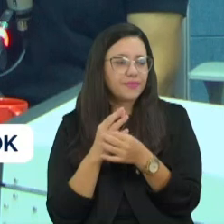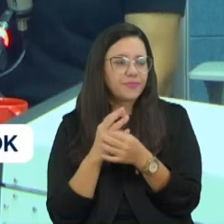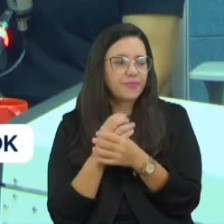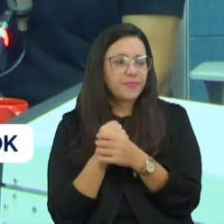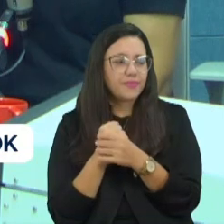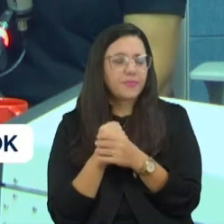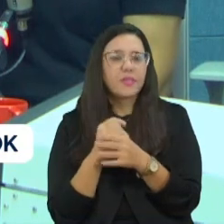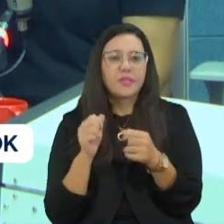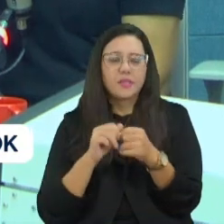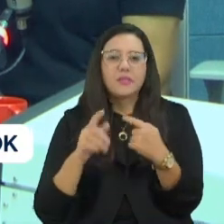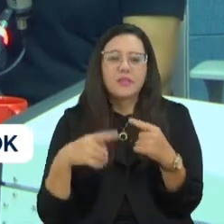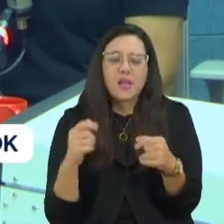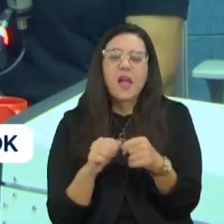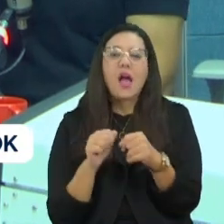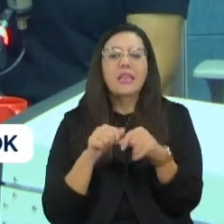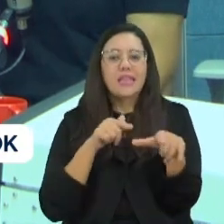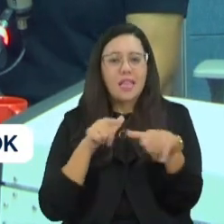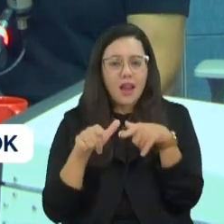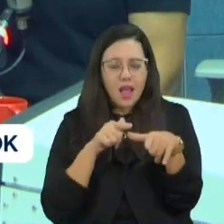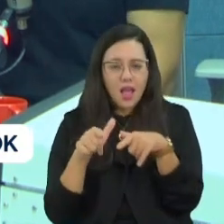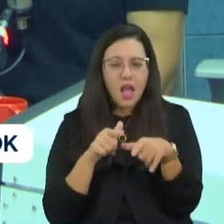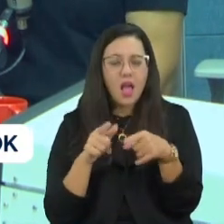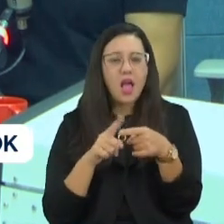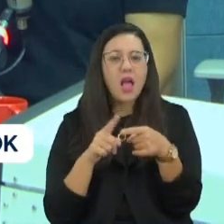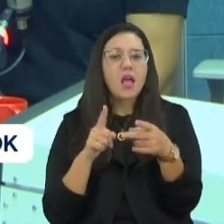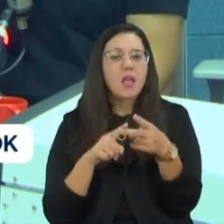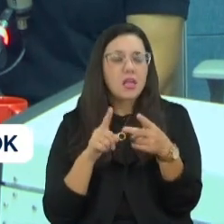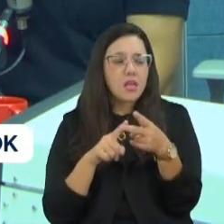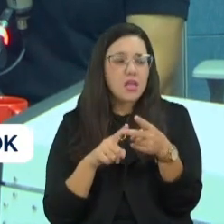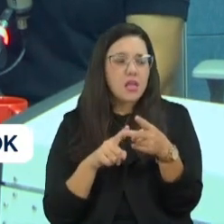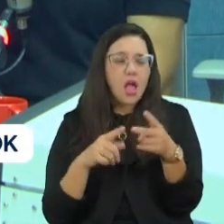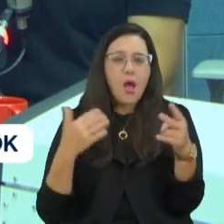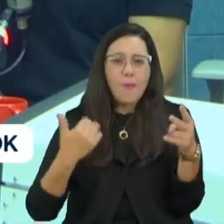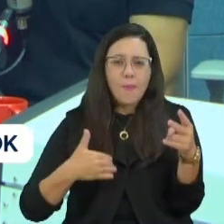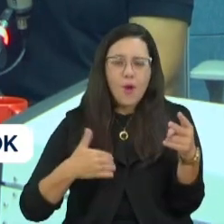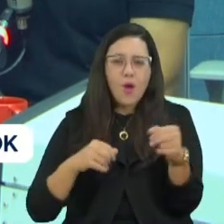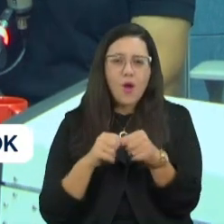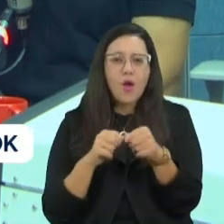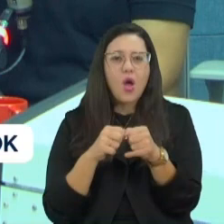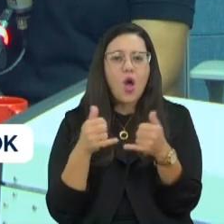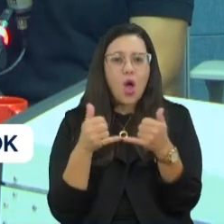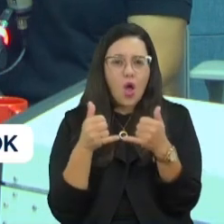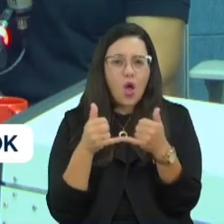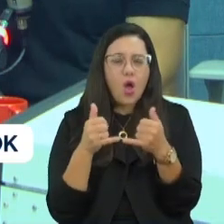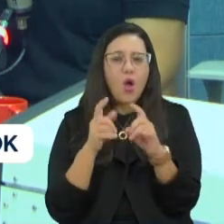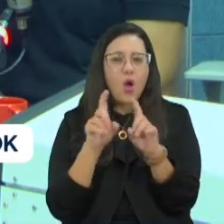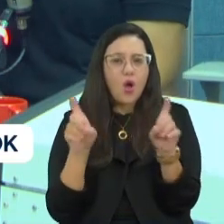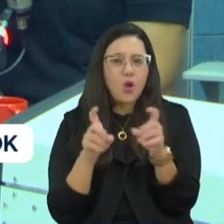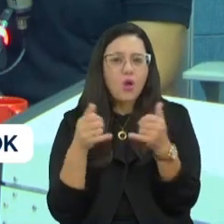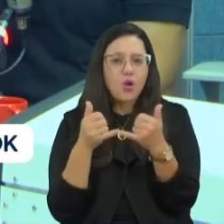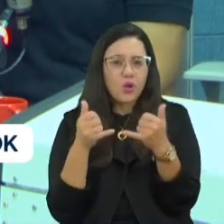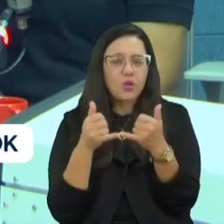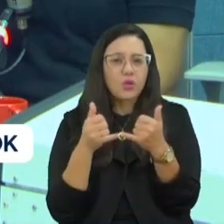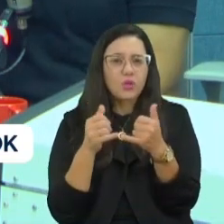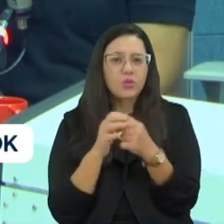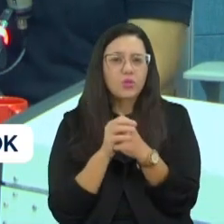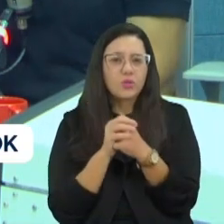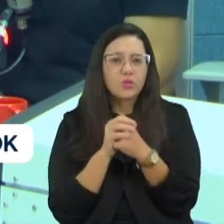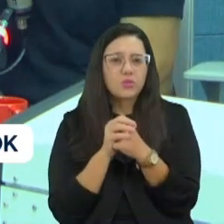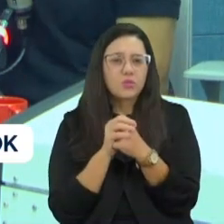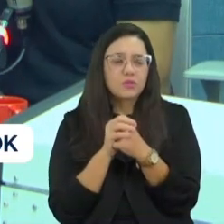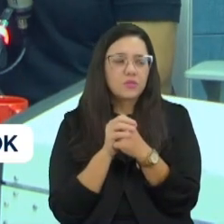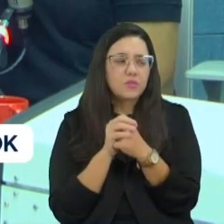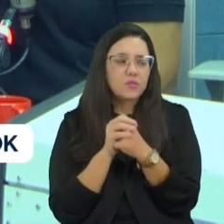as atividades, né? Como qualquer curso, mas as provas, elas são online também ou tem provas